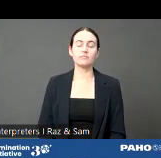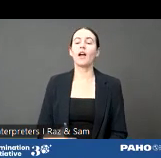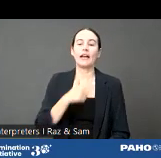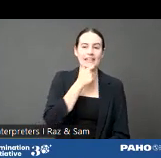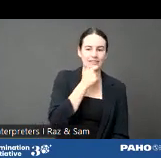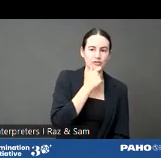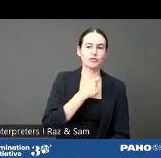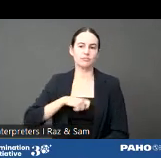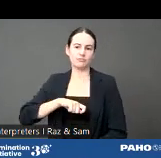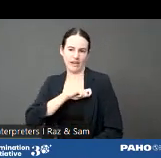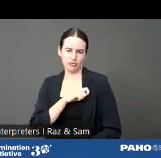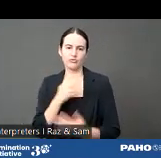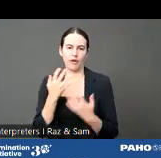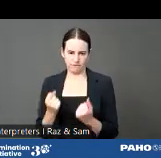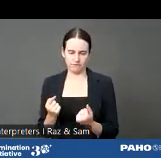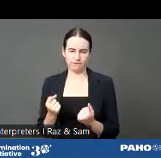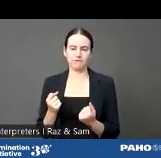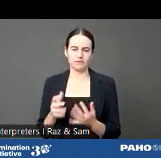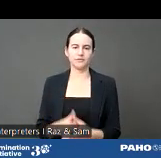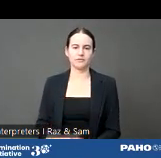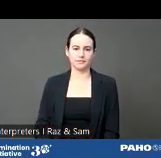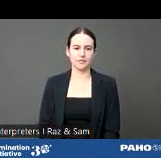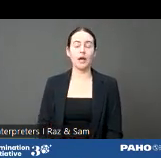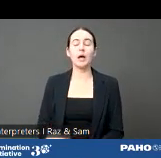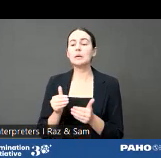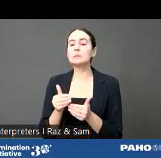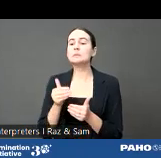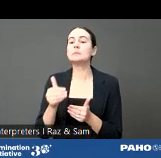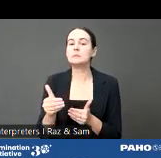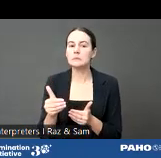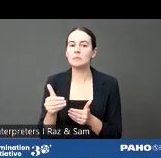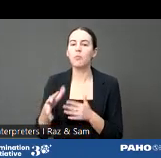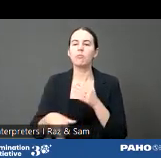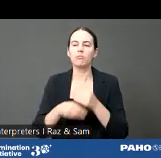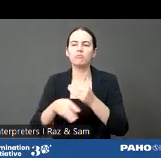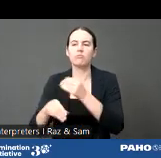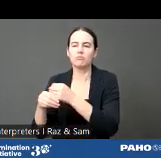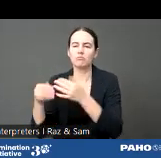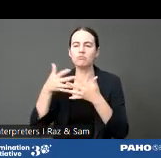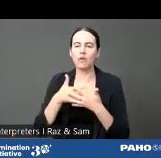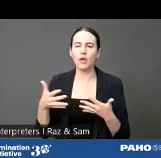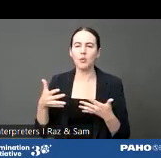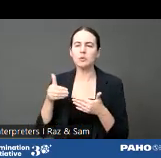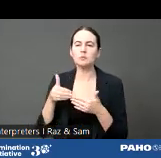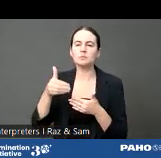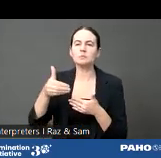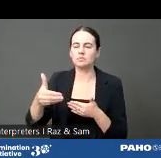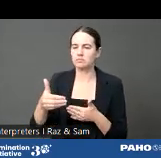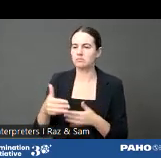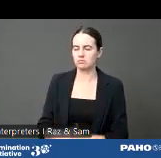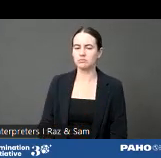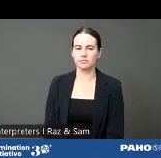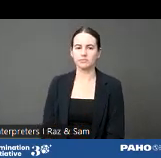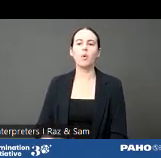nas próximas semanas ter essas informações também em outros idiomas, como português e